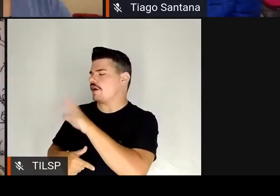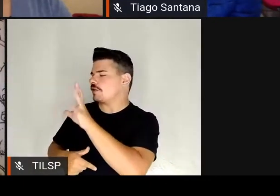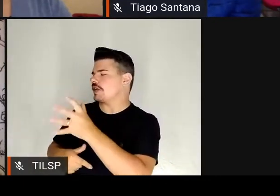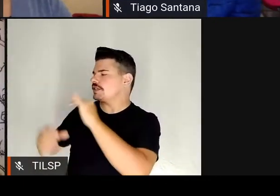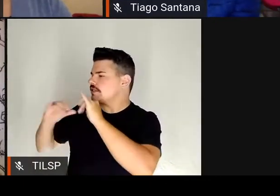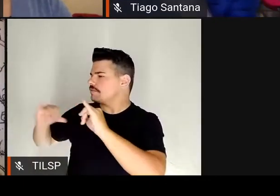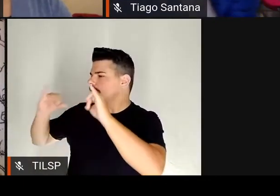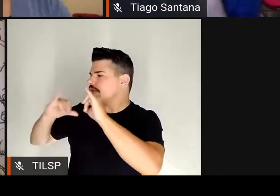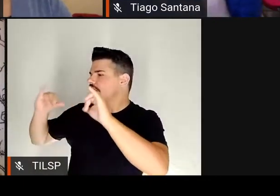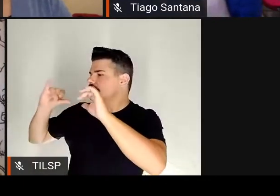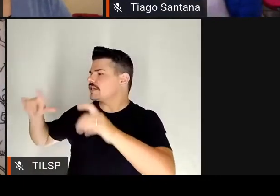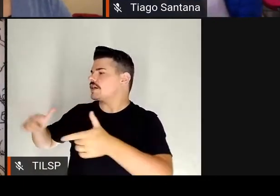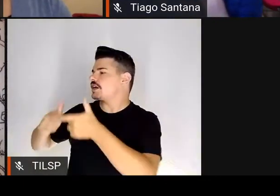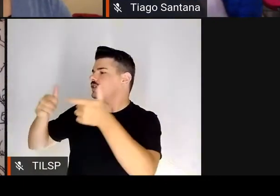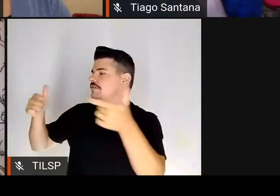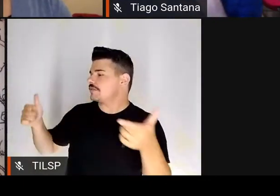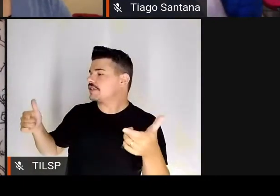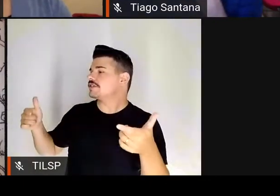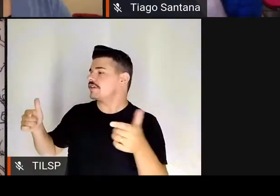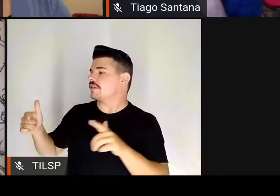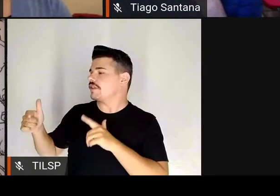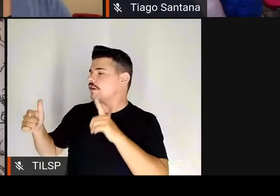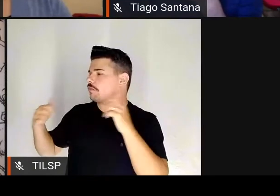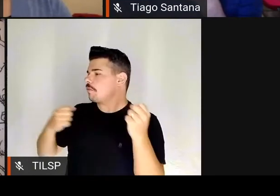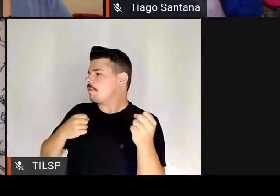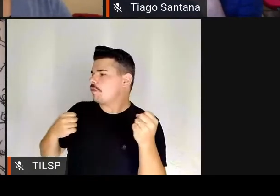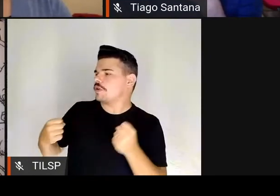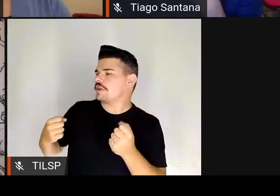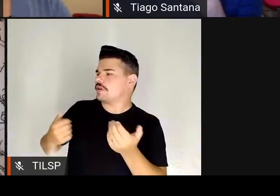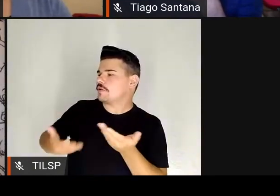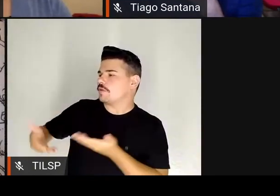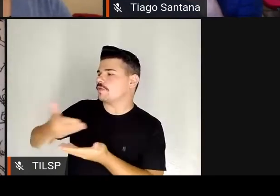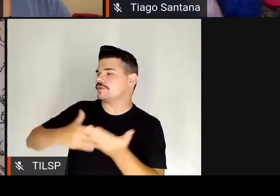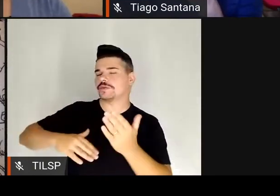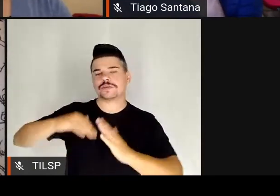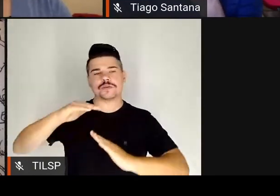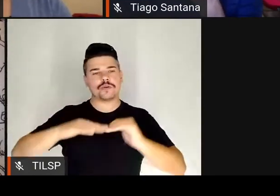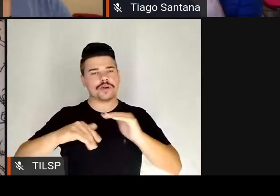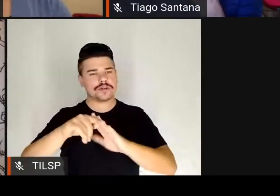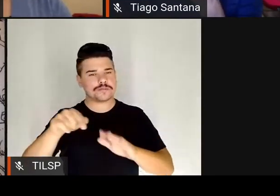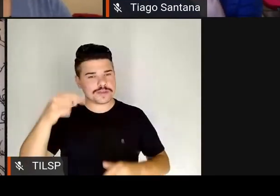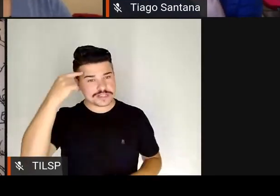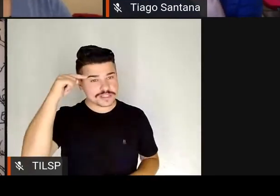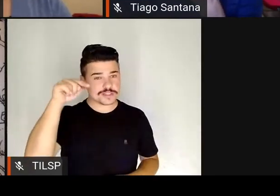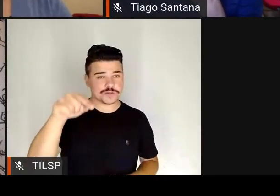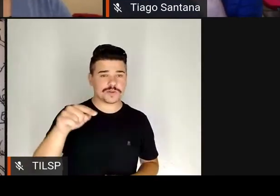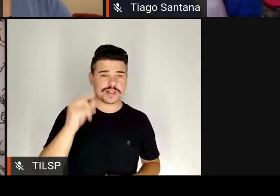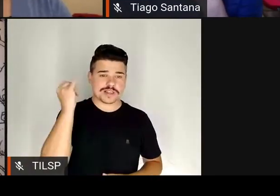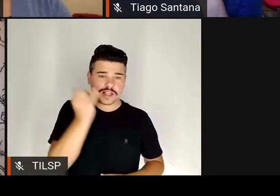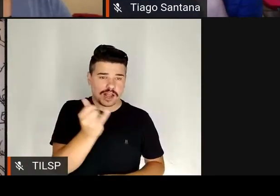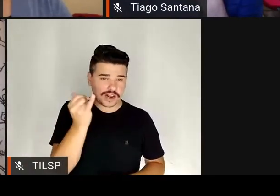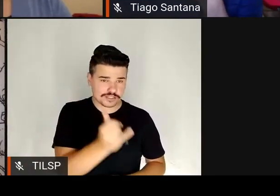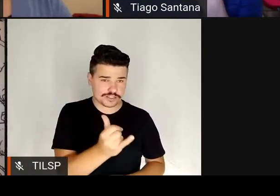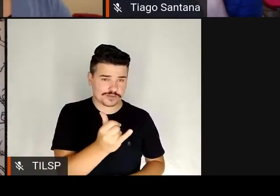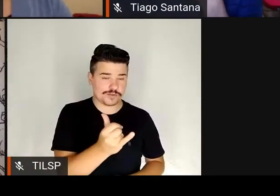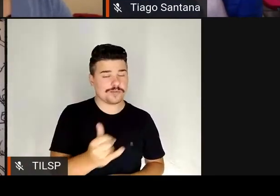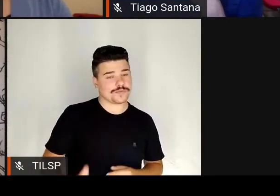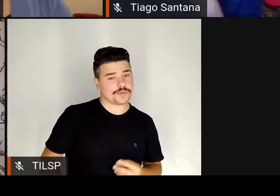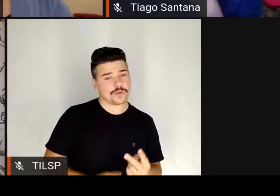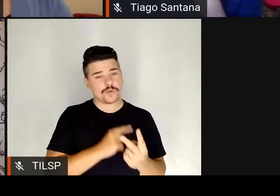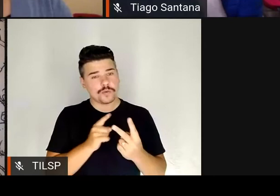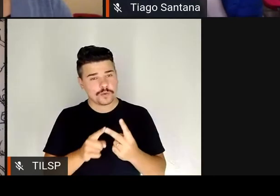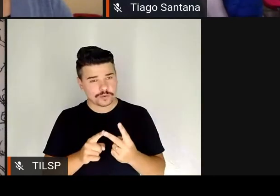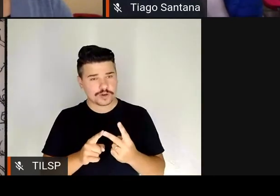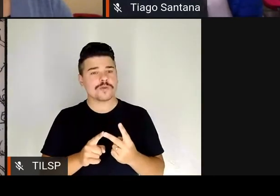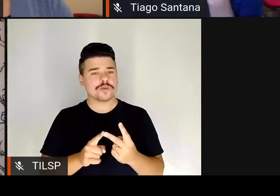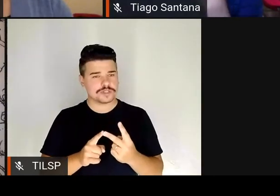e essas relações de poder constrói e estrutura como grande narrativa, né? Outra coisa são os seus atores